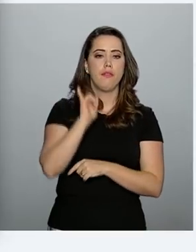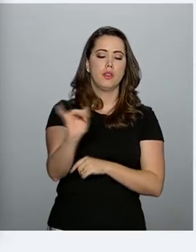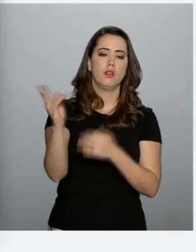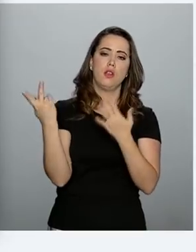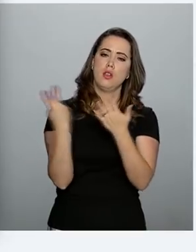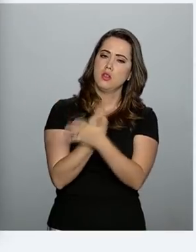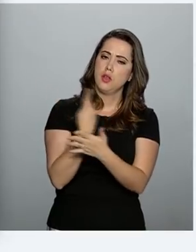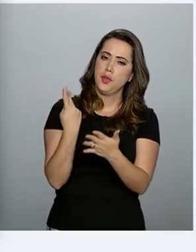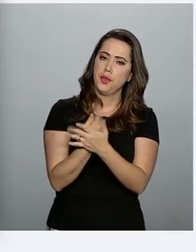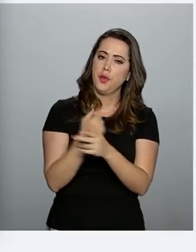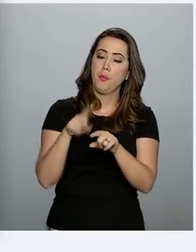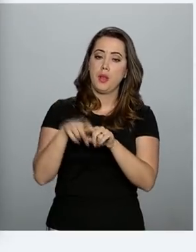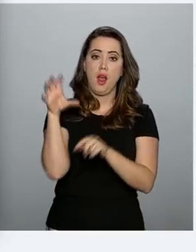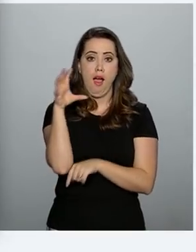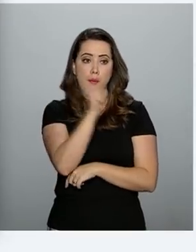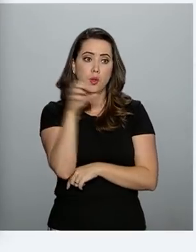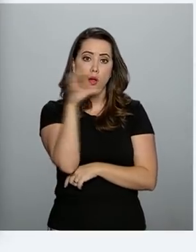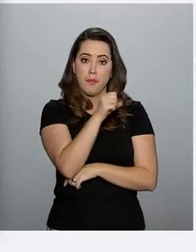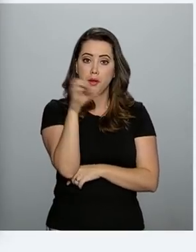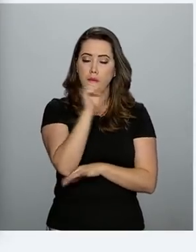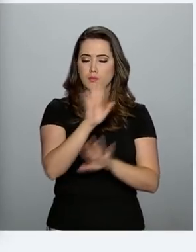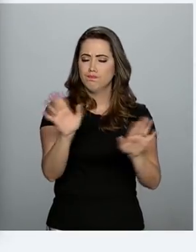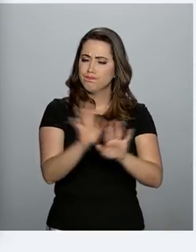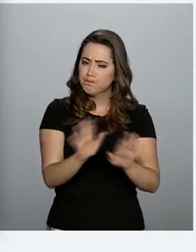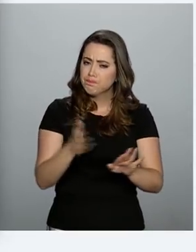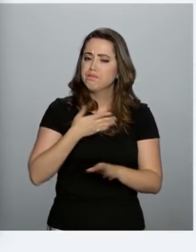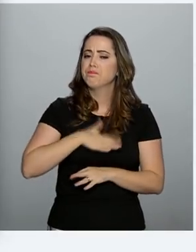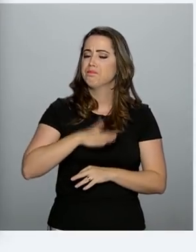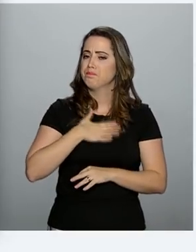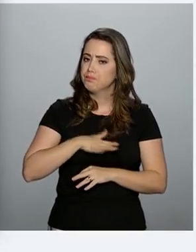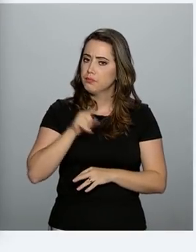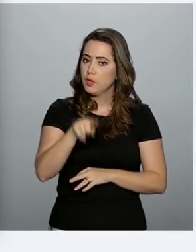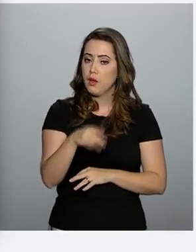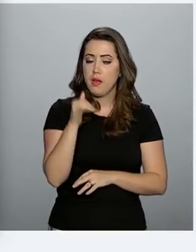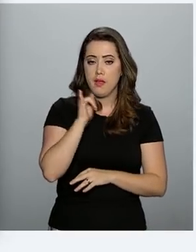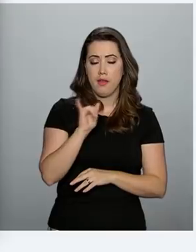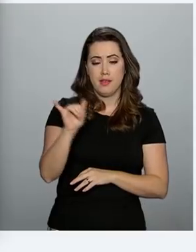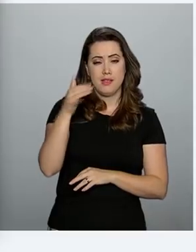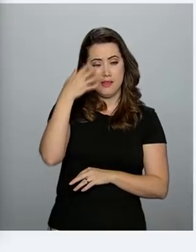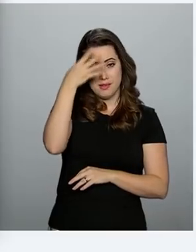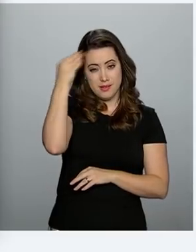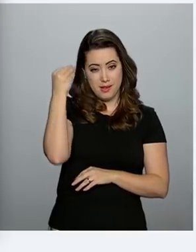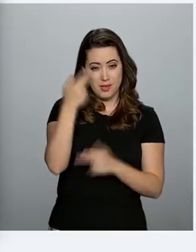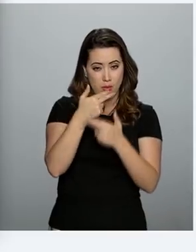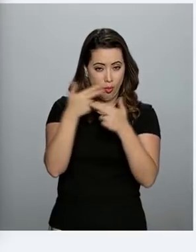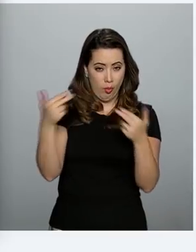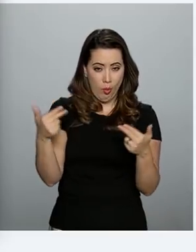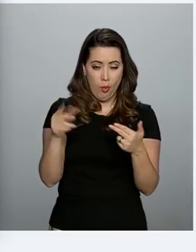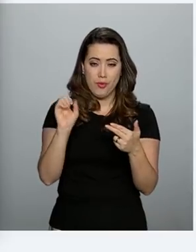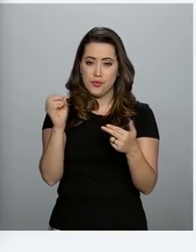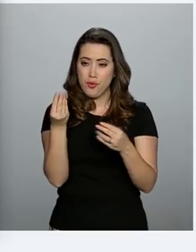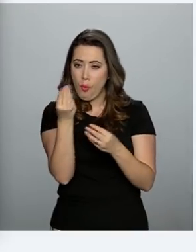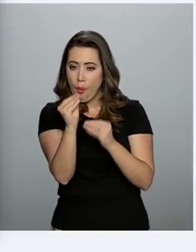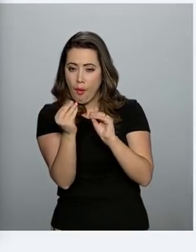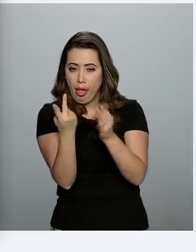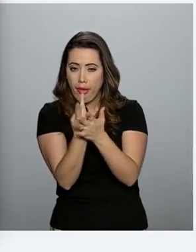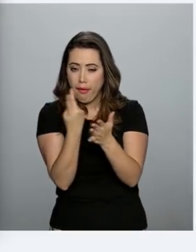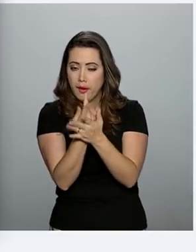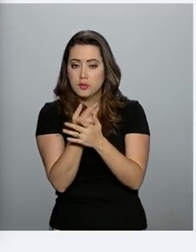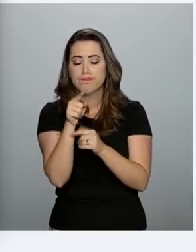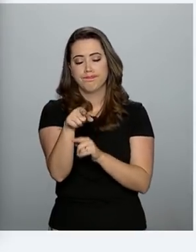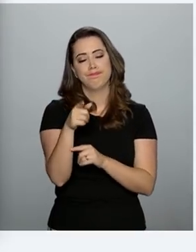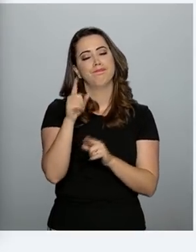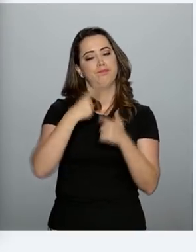erros causados pela pressa. Deixar de informar uma fonte pagadora ou incluir valores incorretos podem fazer com